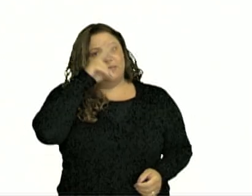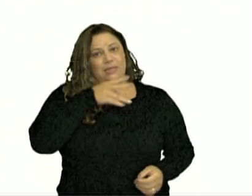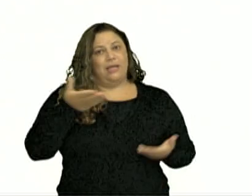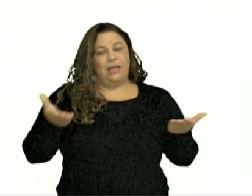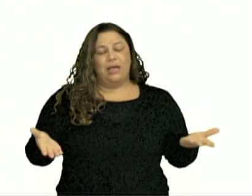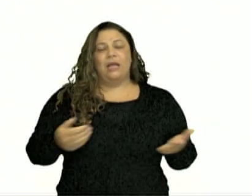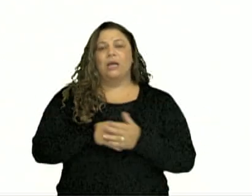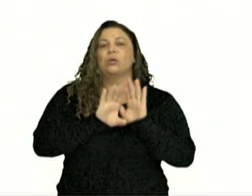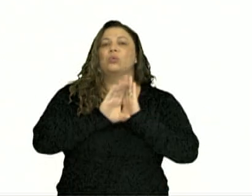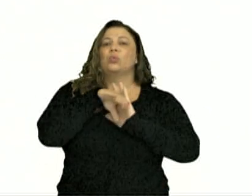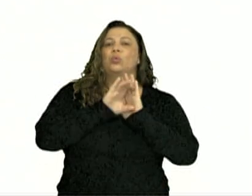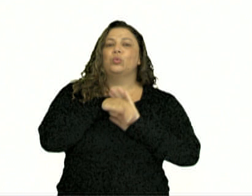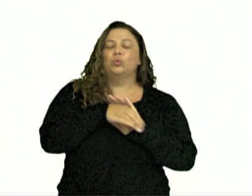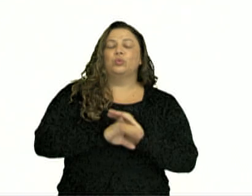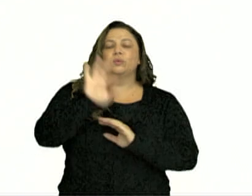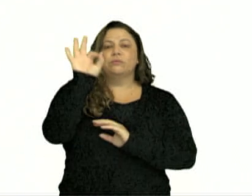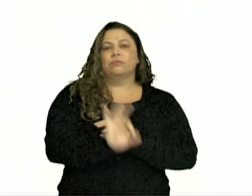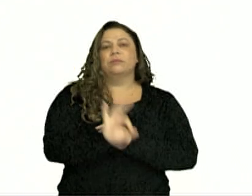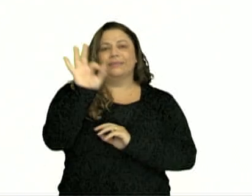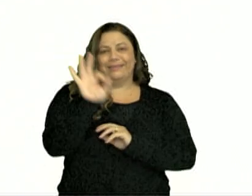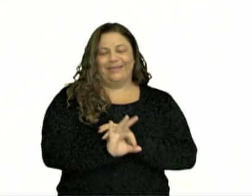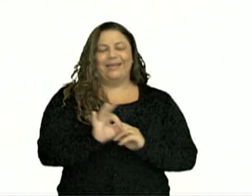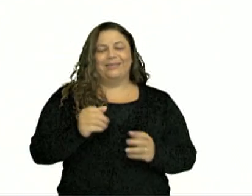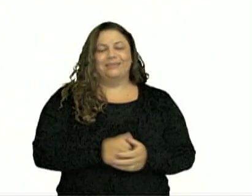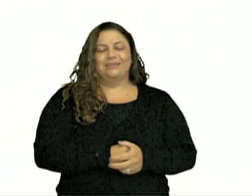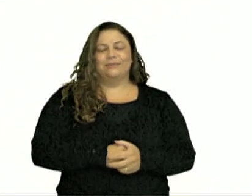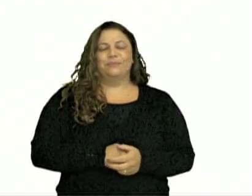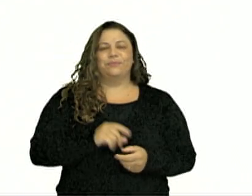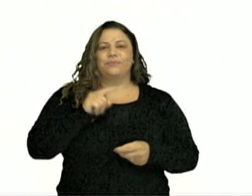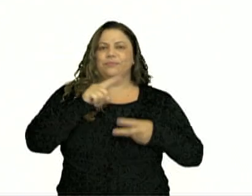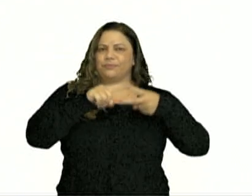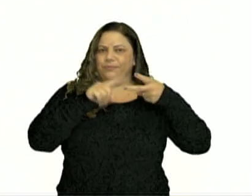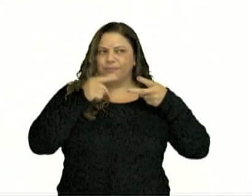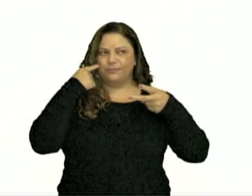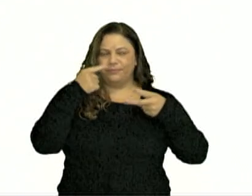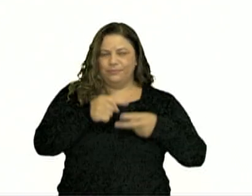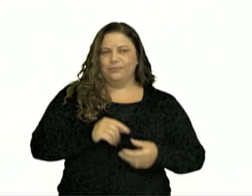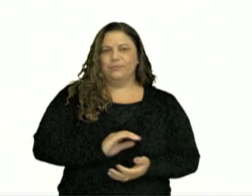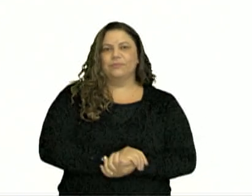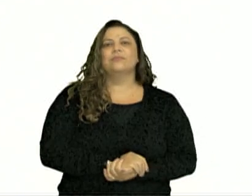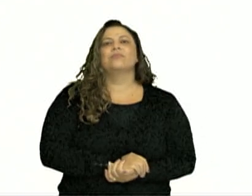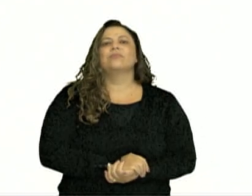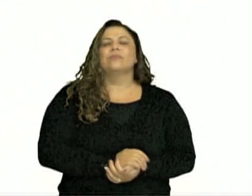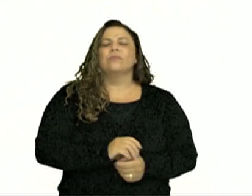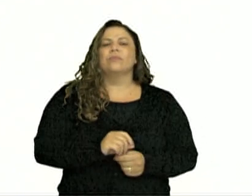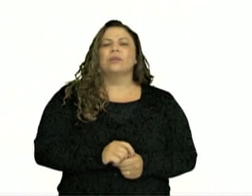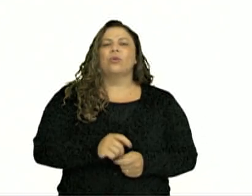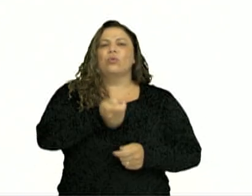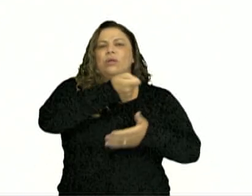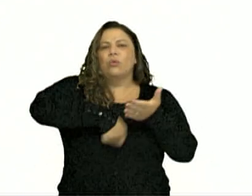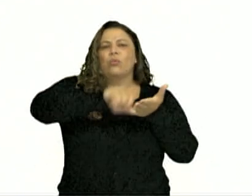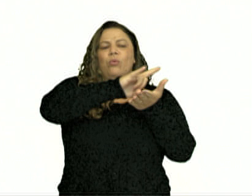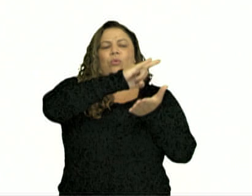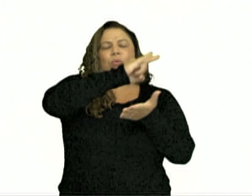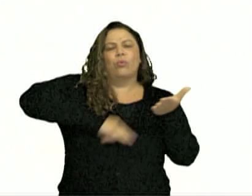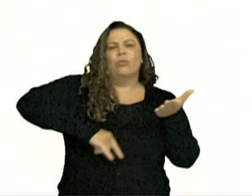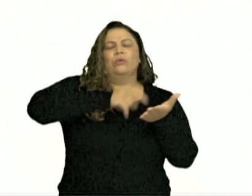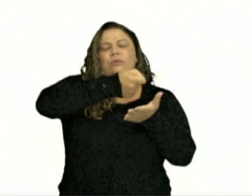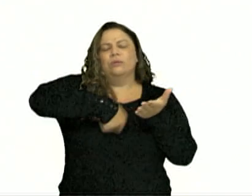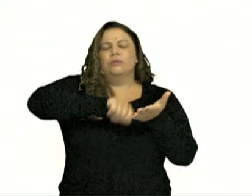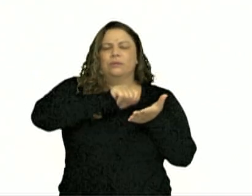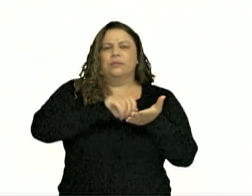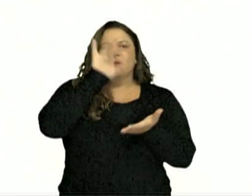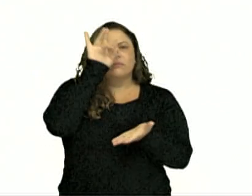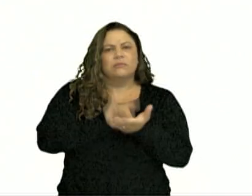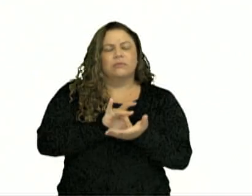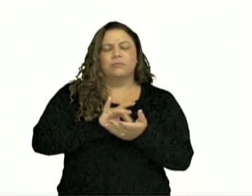o conceito de taxa nominal e efetiva. Um contrato de empréstimo é firmado com uma taxa